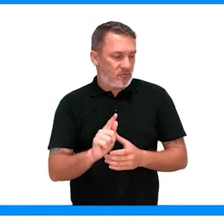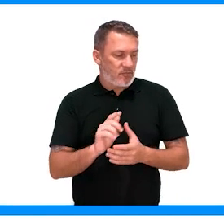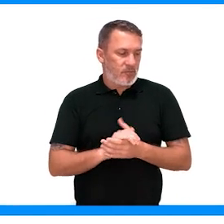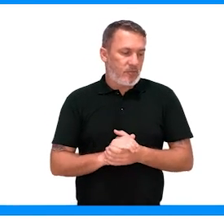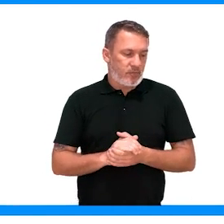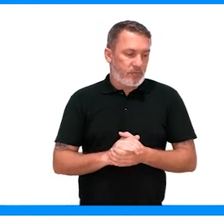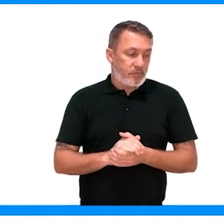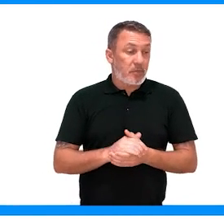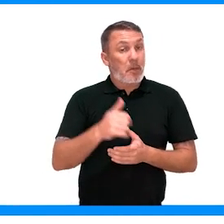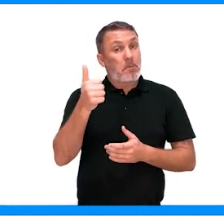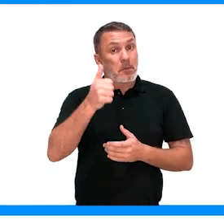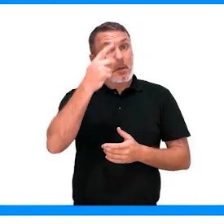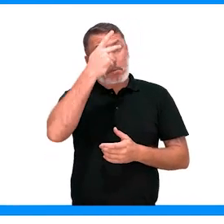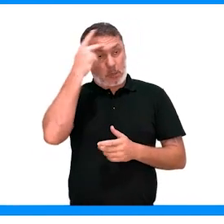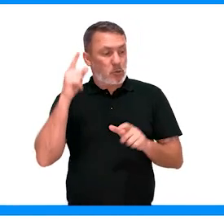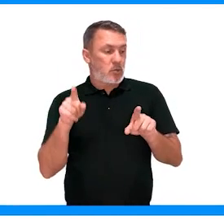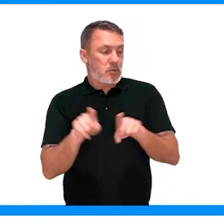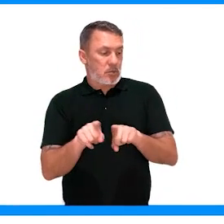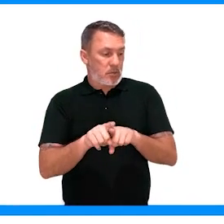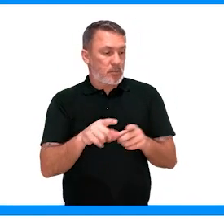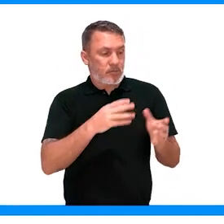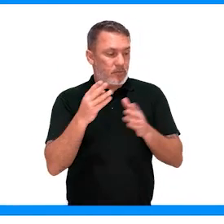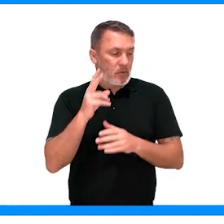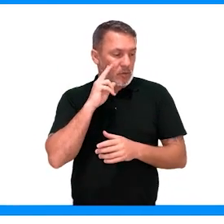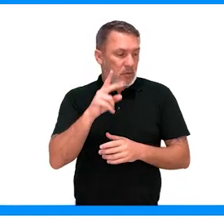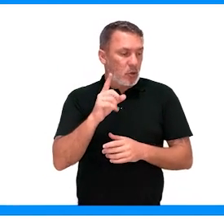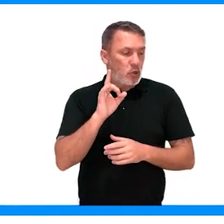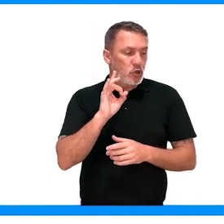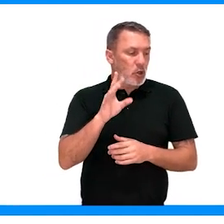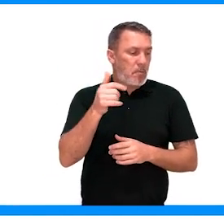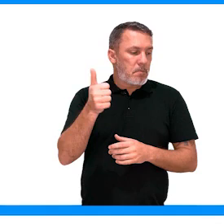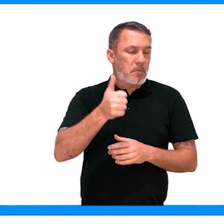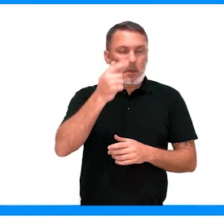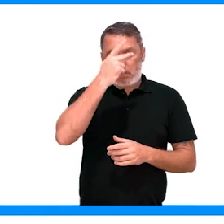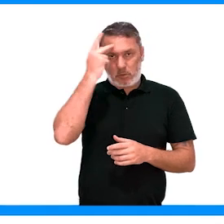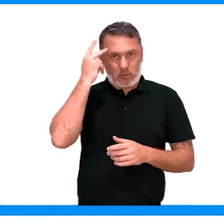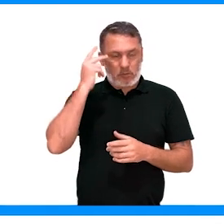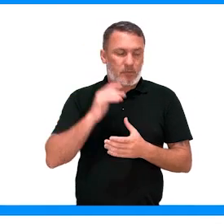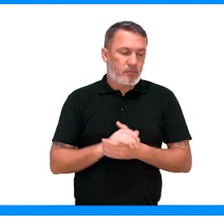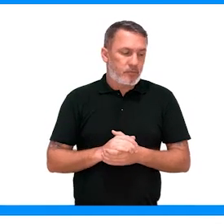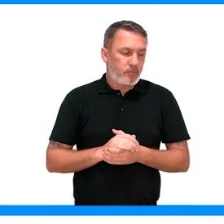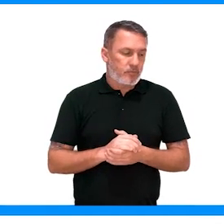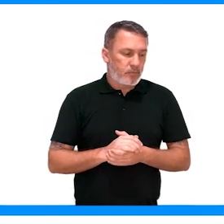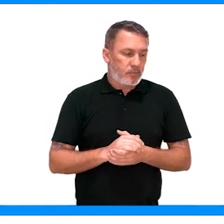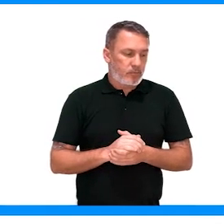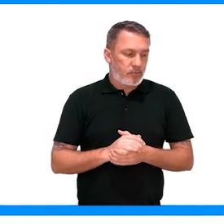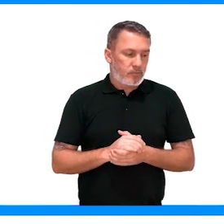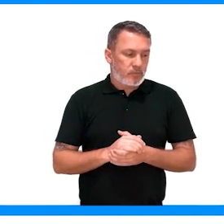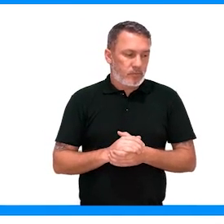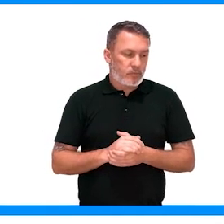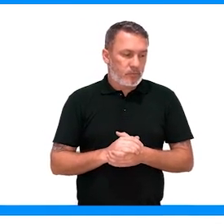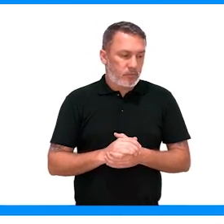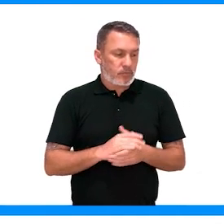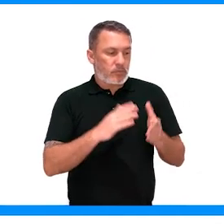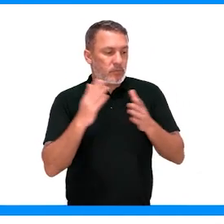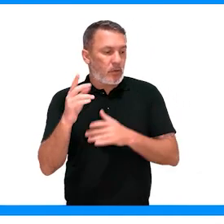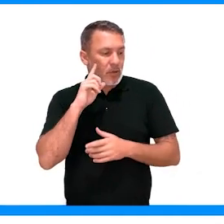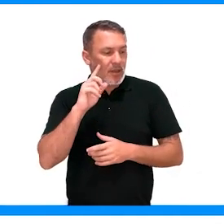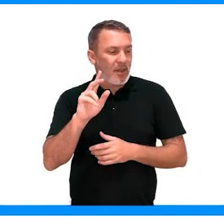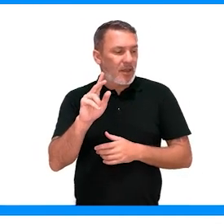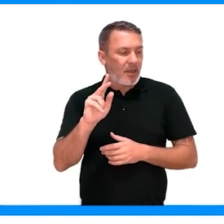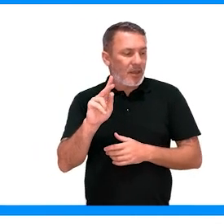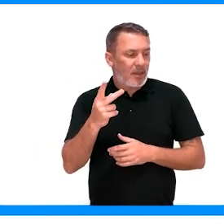tu sales, ele sale. Nós outros salimos, vós outros salis, eles salem. Traer é